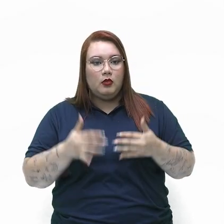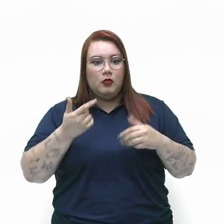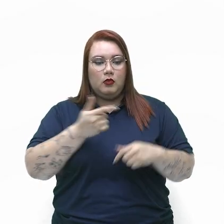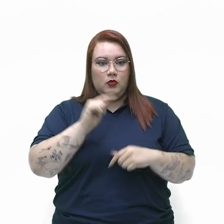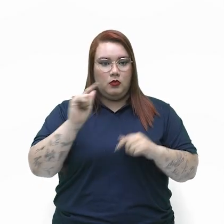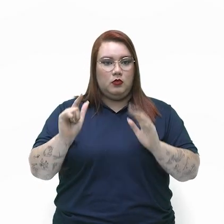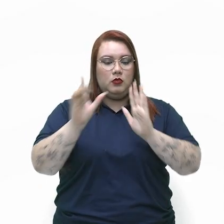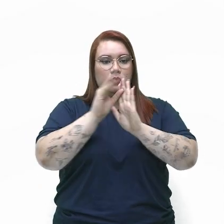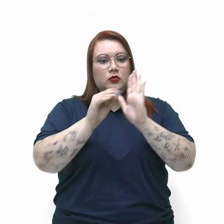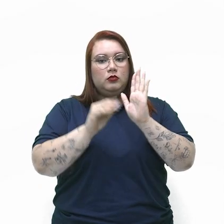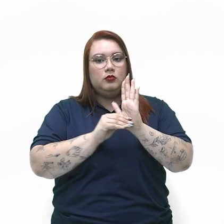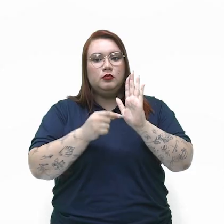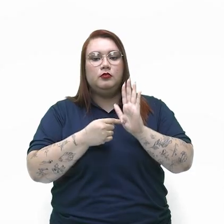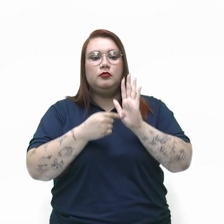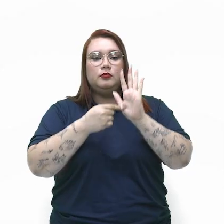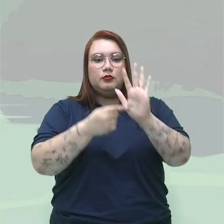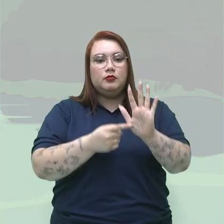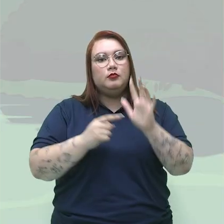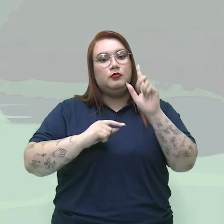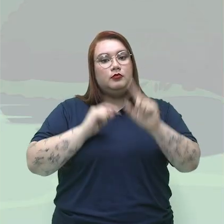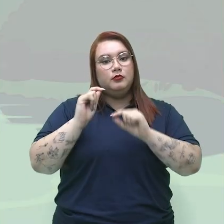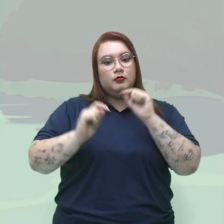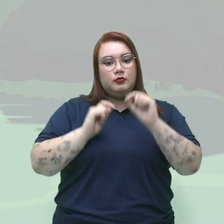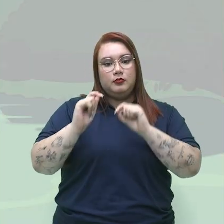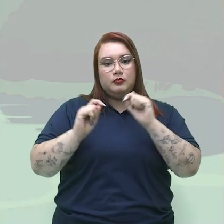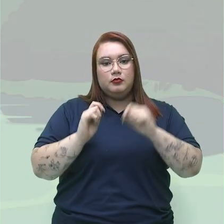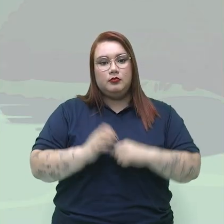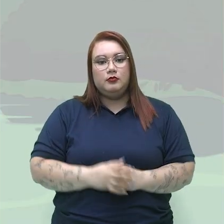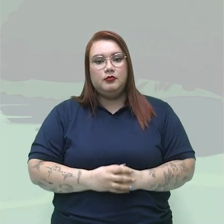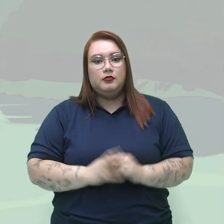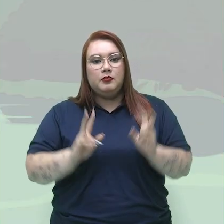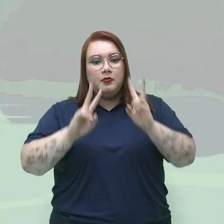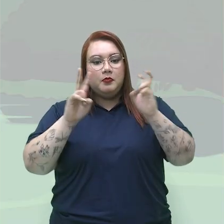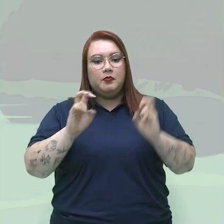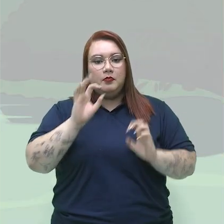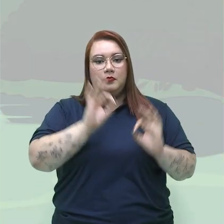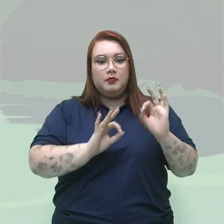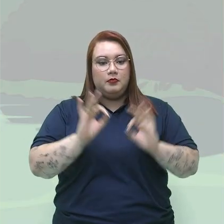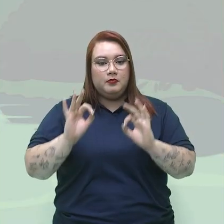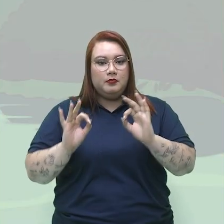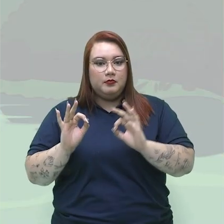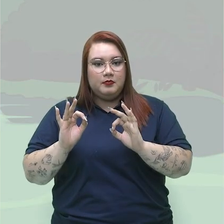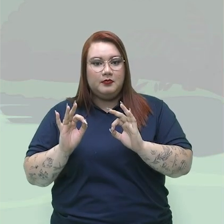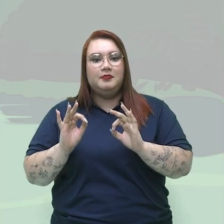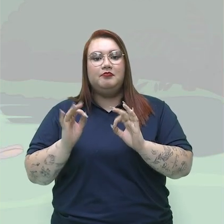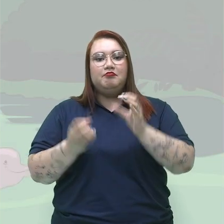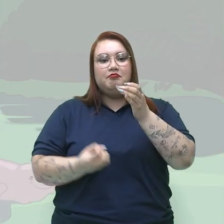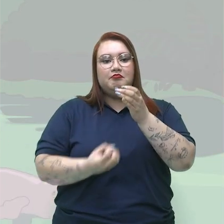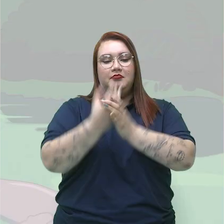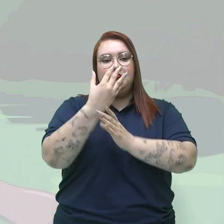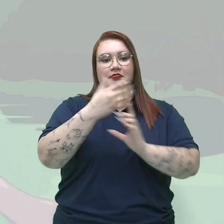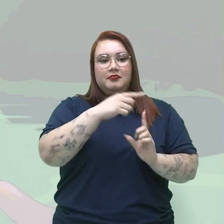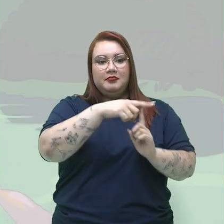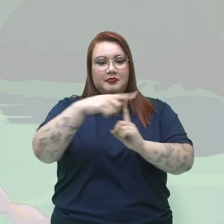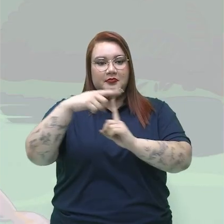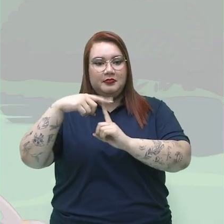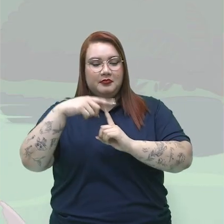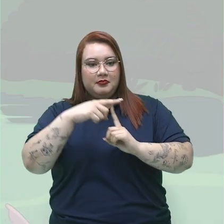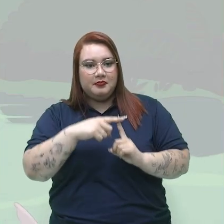outro assunto, né, que nós trouxemos nas nossas aulas, que é sobre o processo de origem das